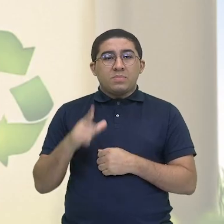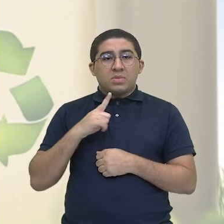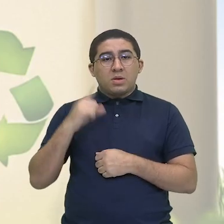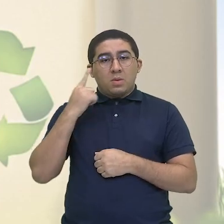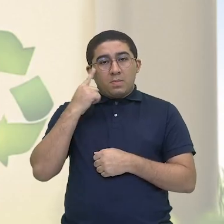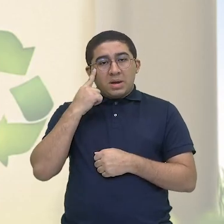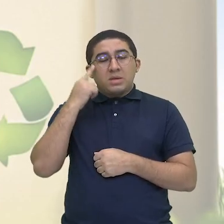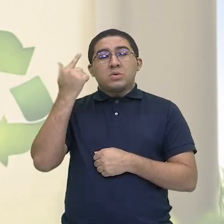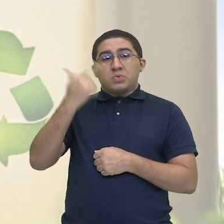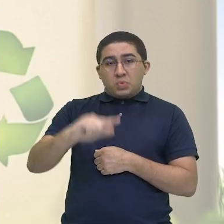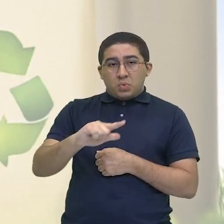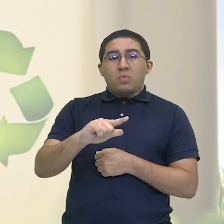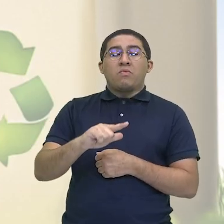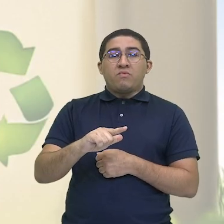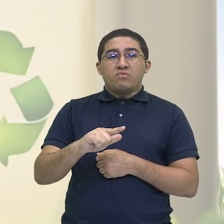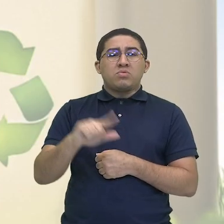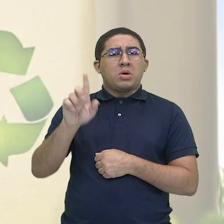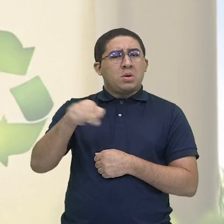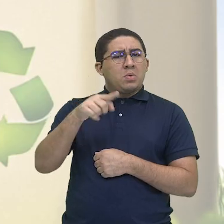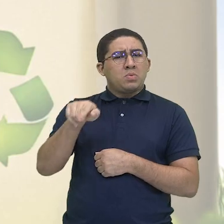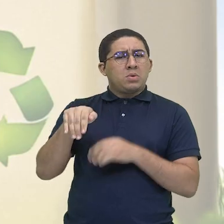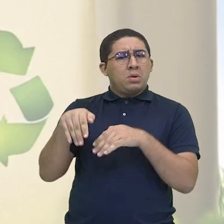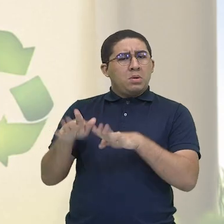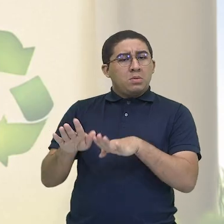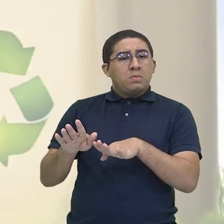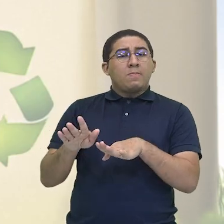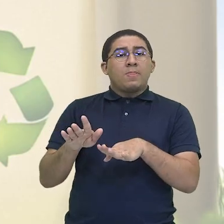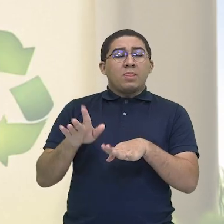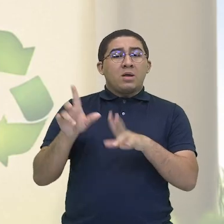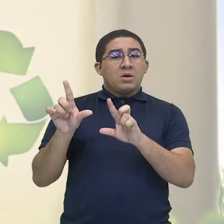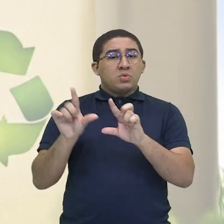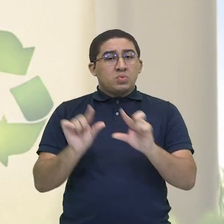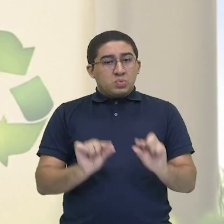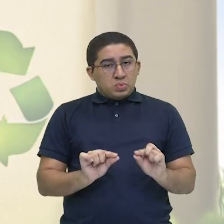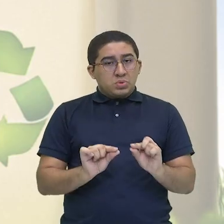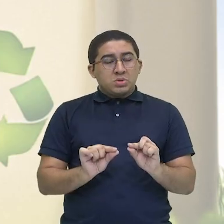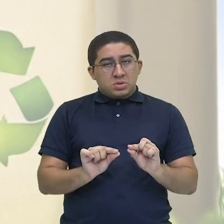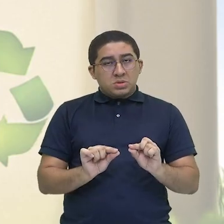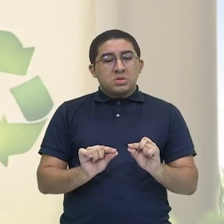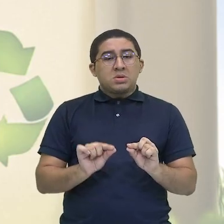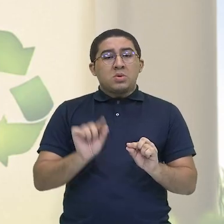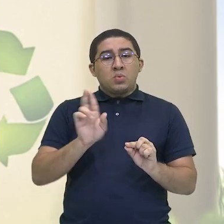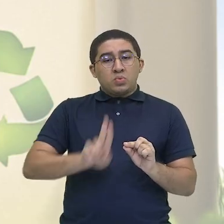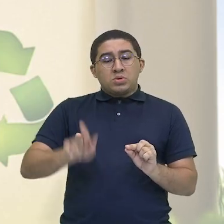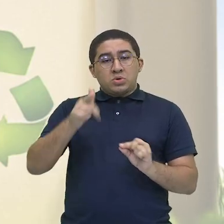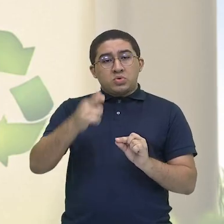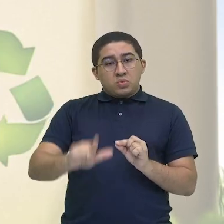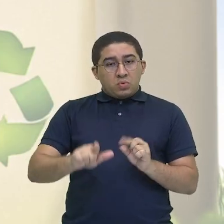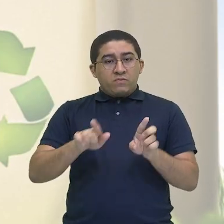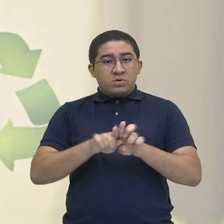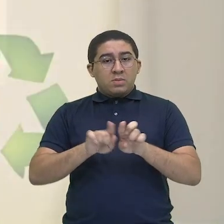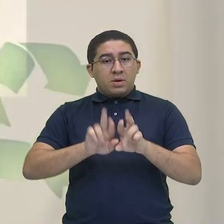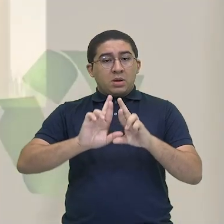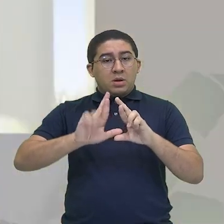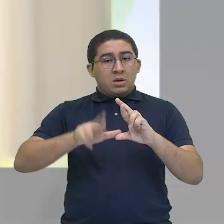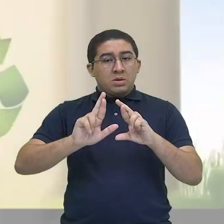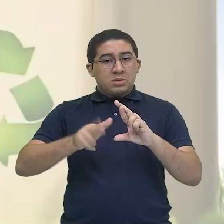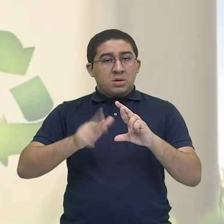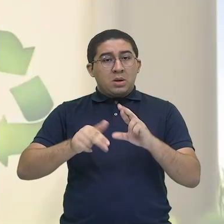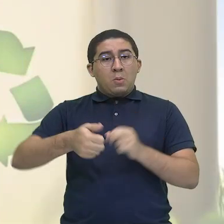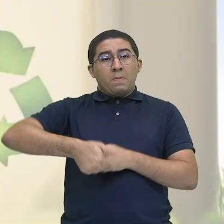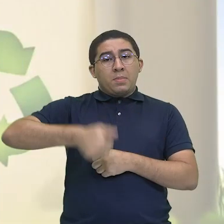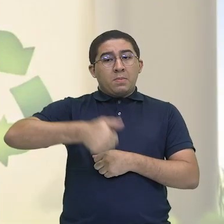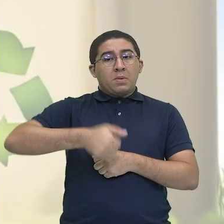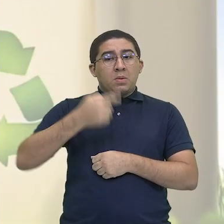repensar, recusar, reduzir, reutilizar e reciclar. Então, o primeiro R